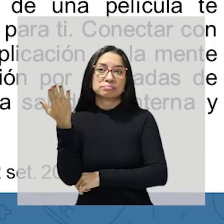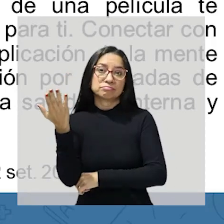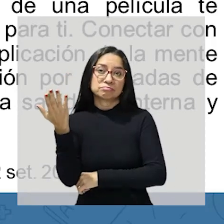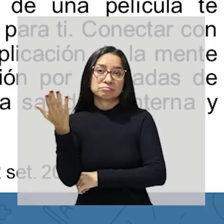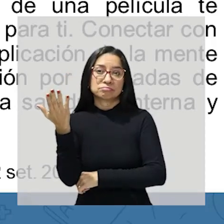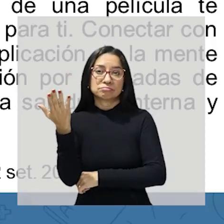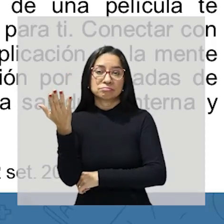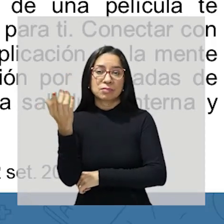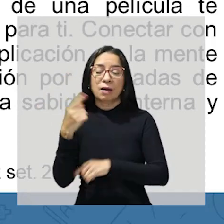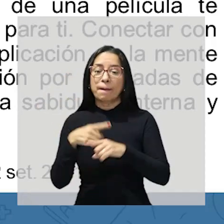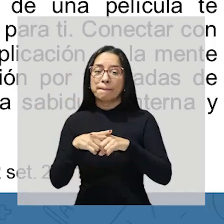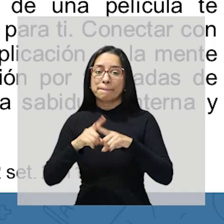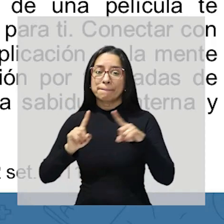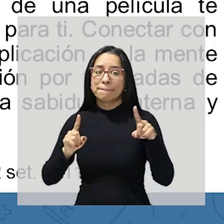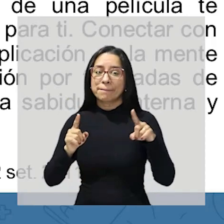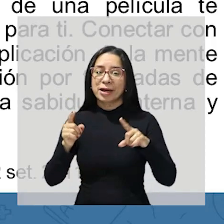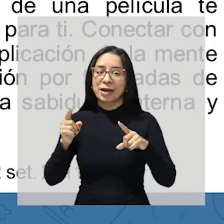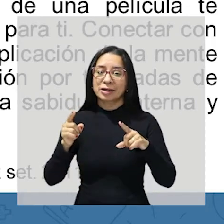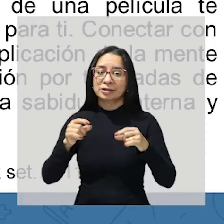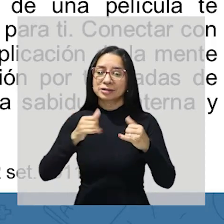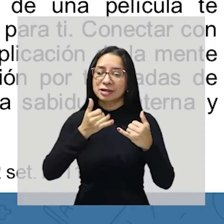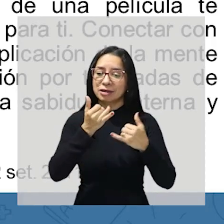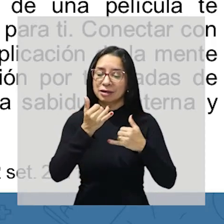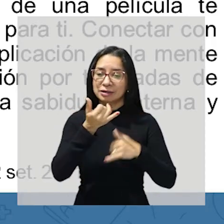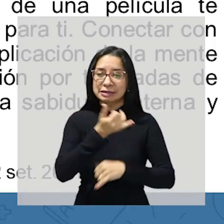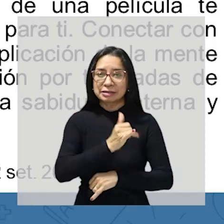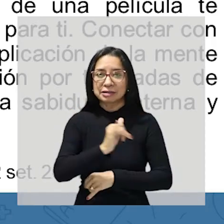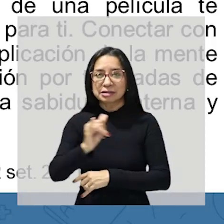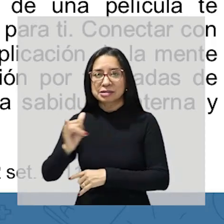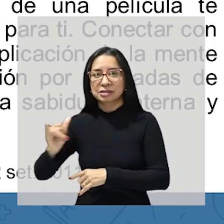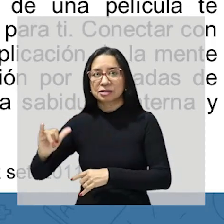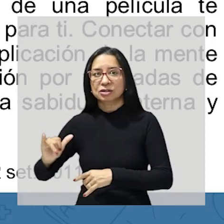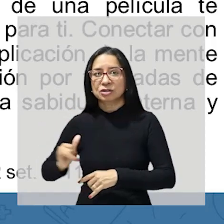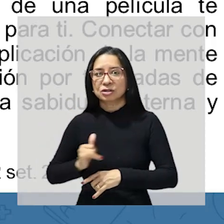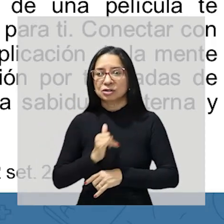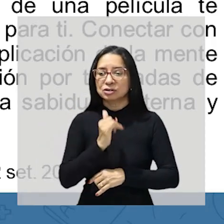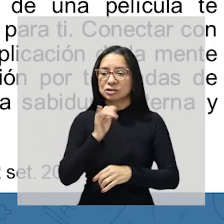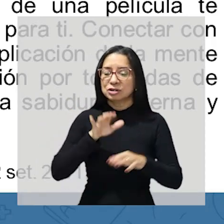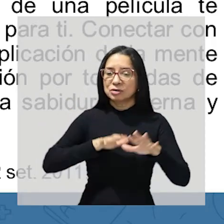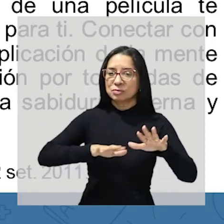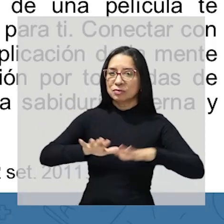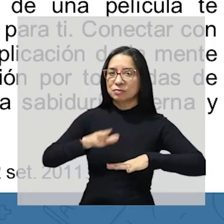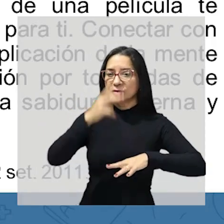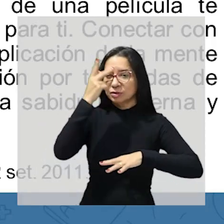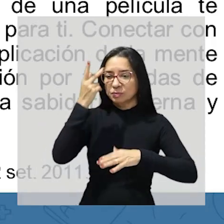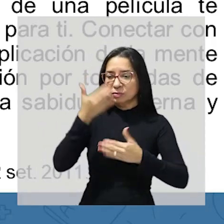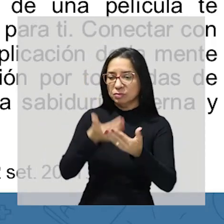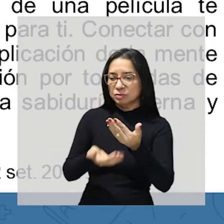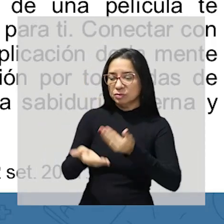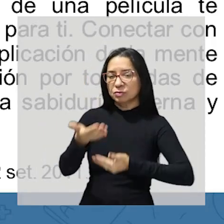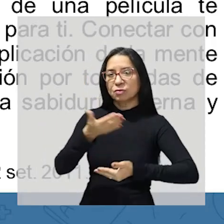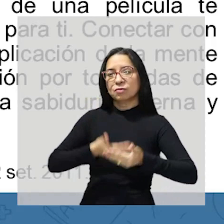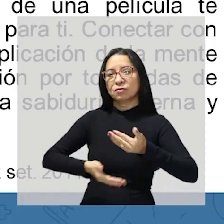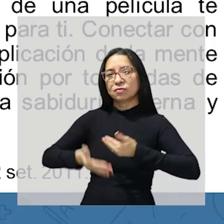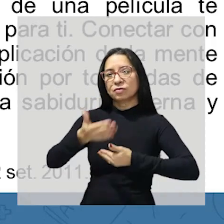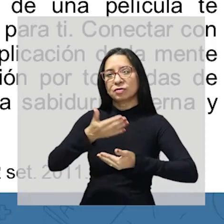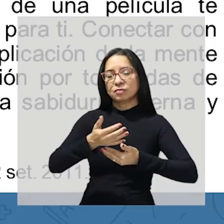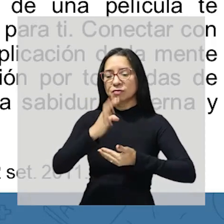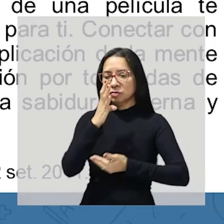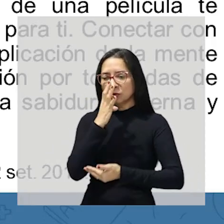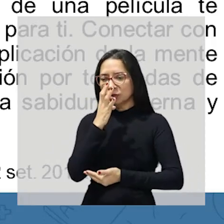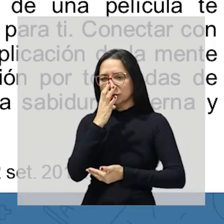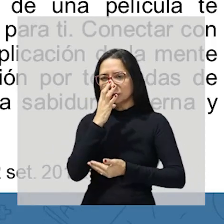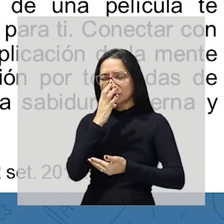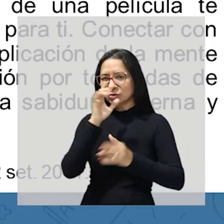a energia em movimento das pessoas com quem eu convivo, das coisas que eu assisto, podem me